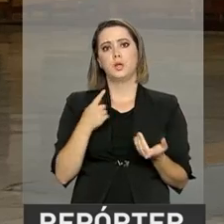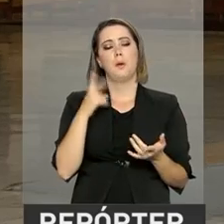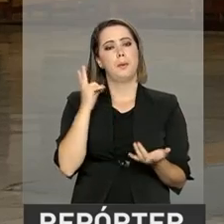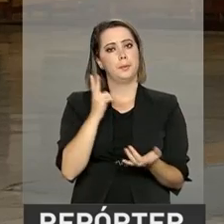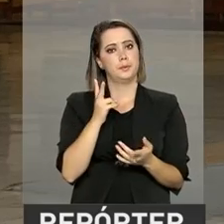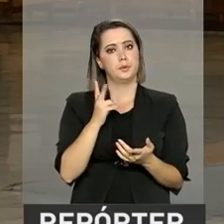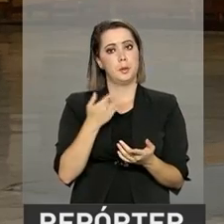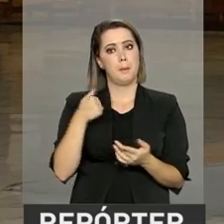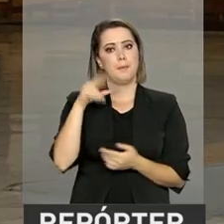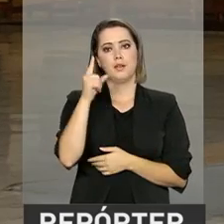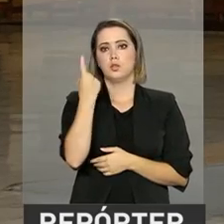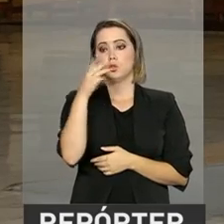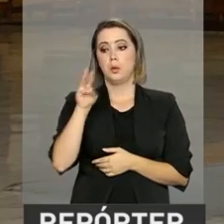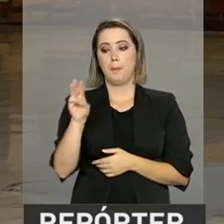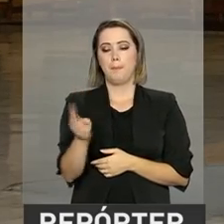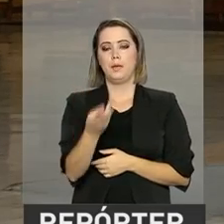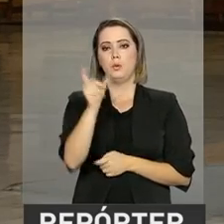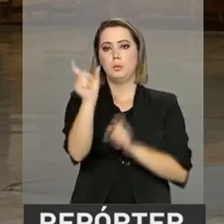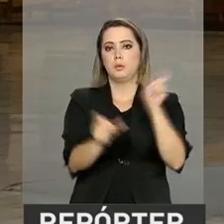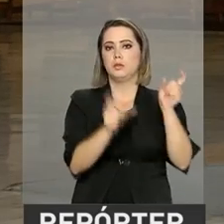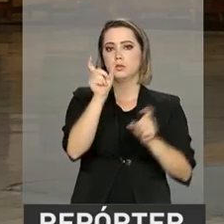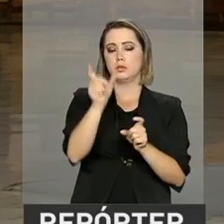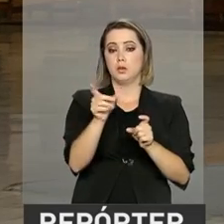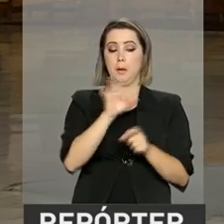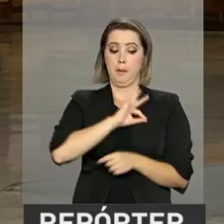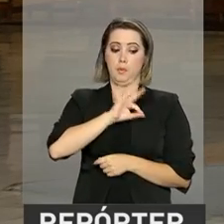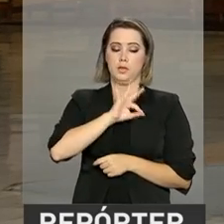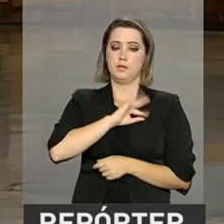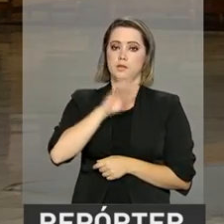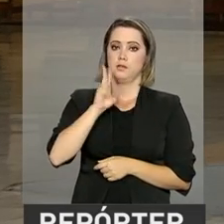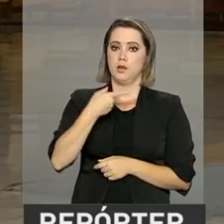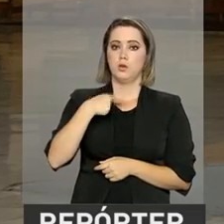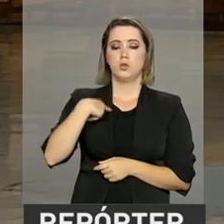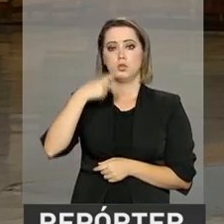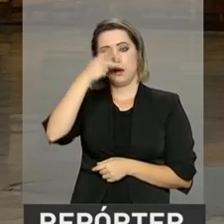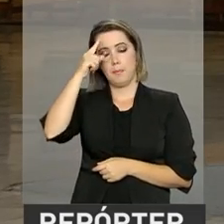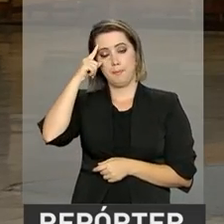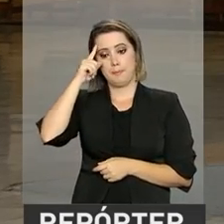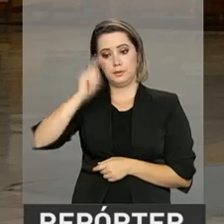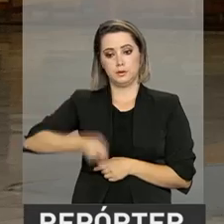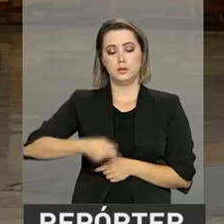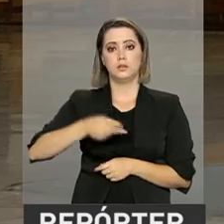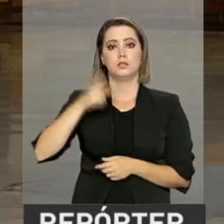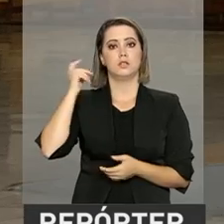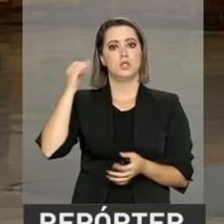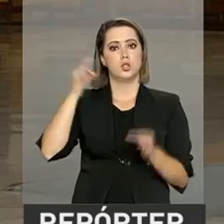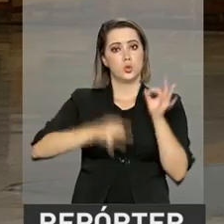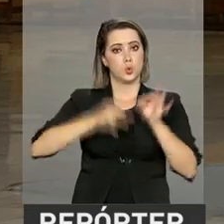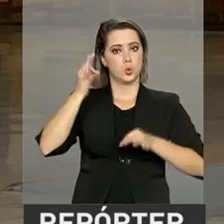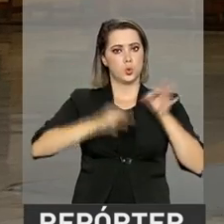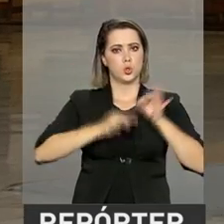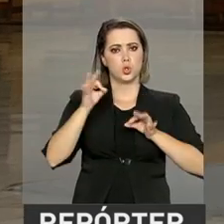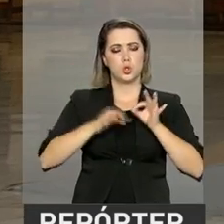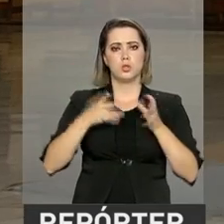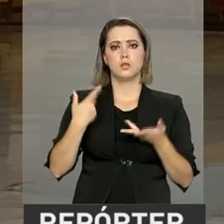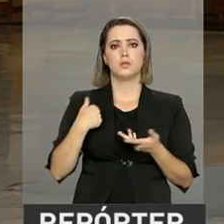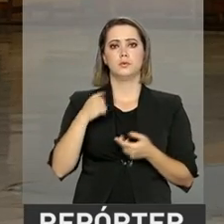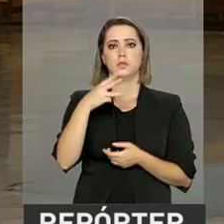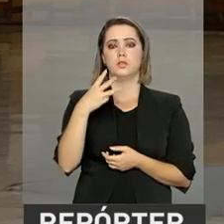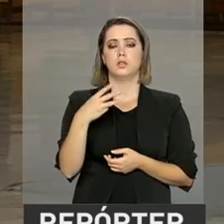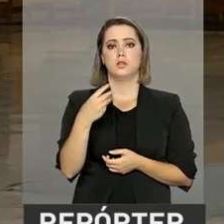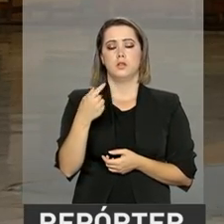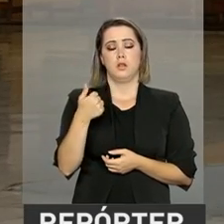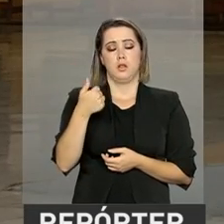mas de 1000 policiais estão cumprindo 309 mandados judiciais o que configura a maior